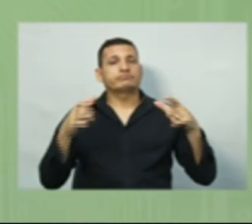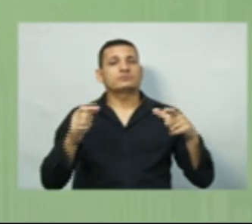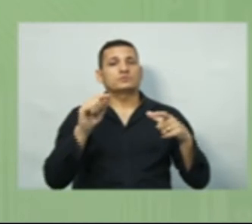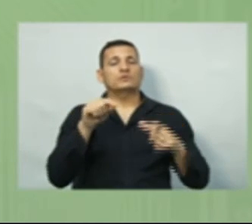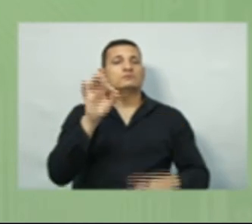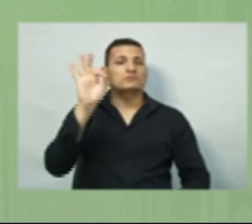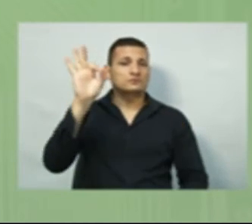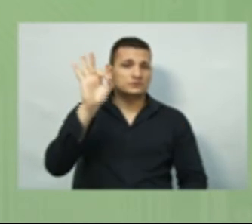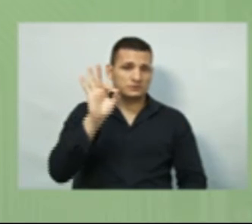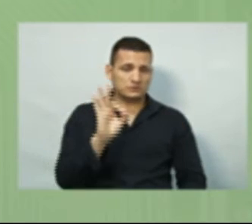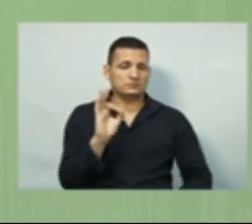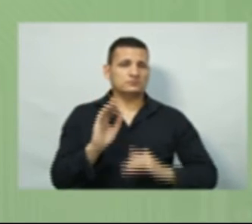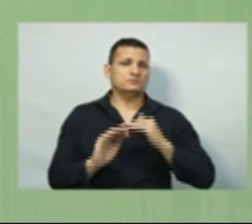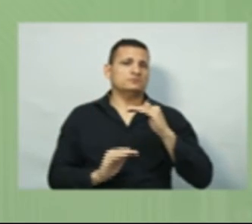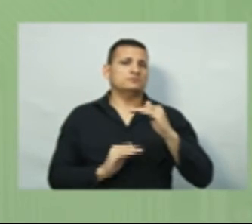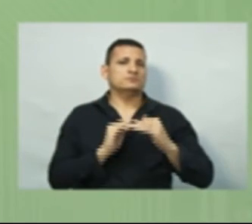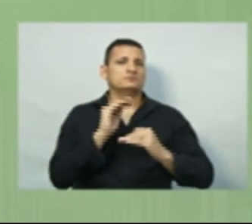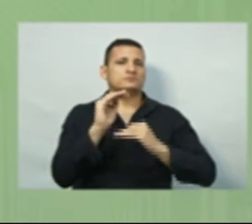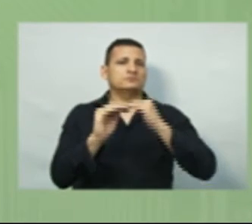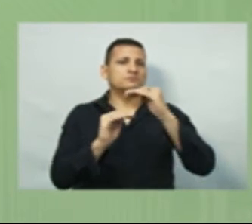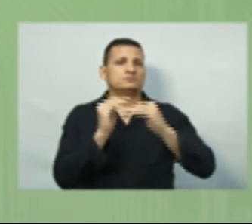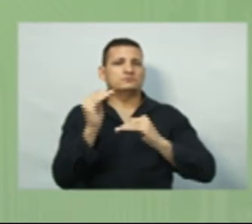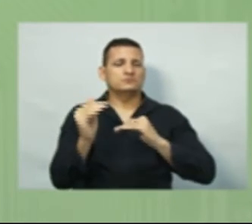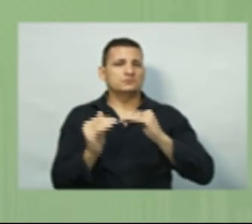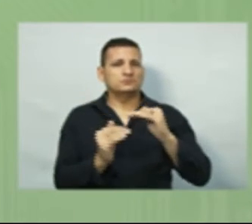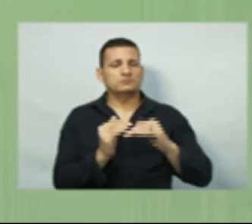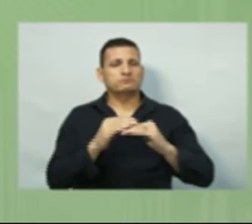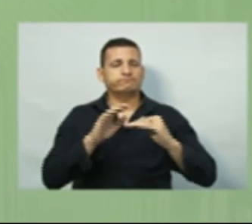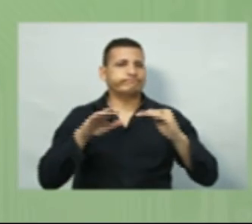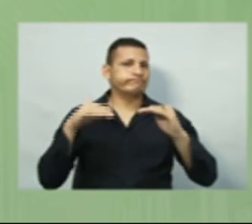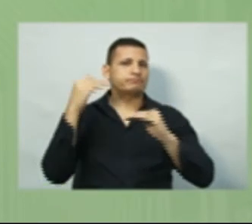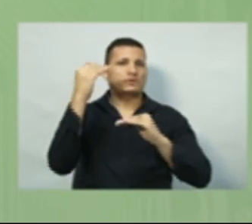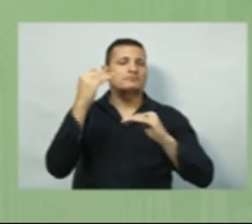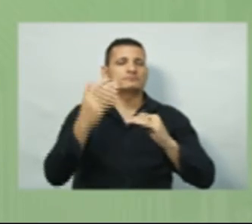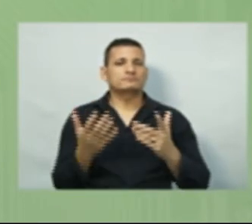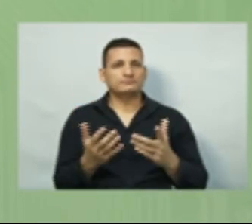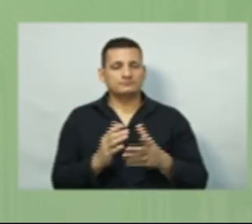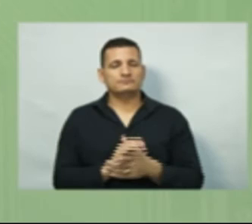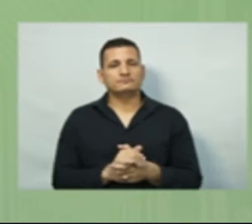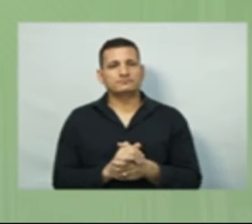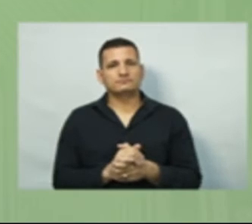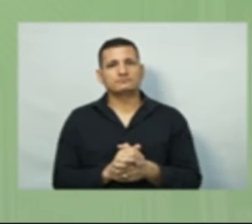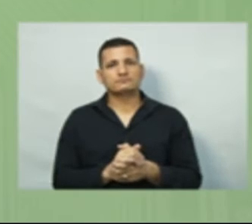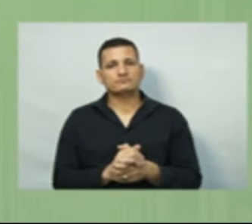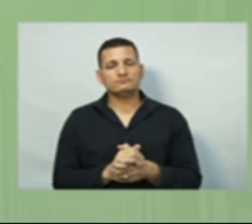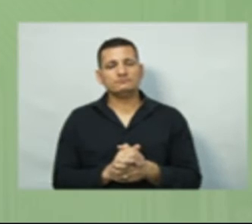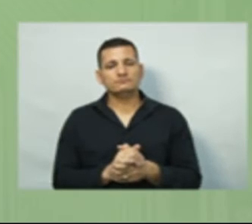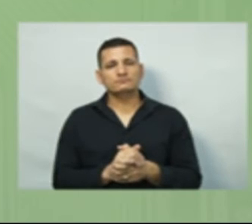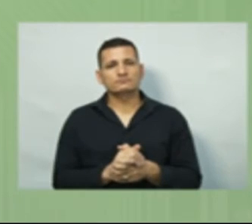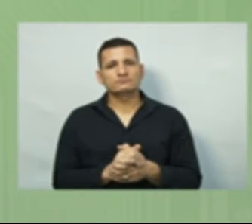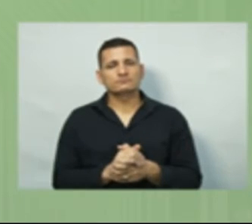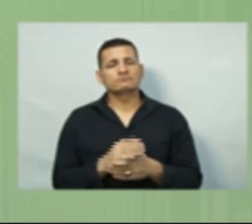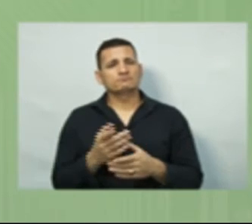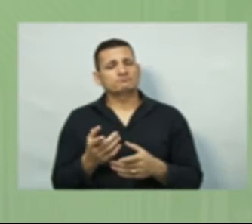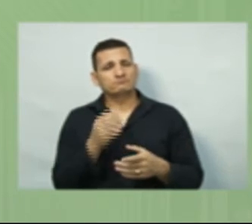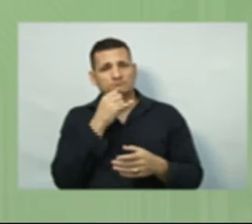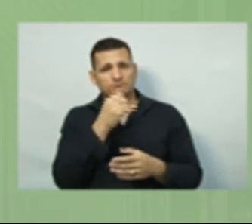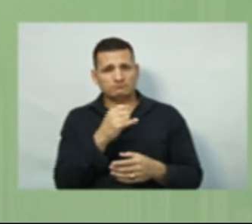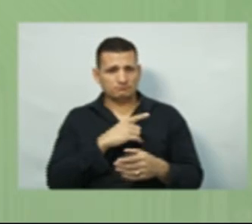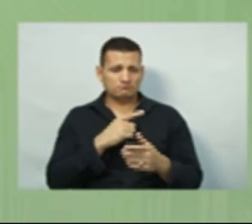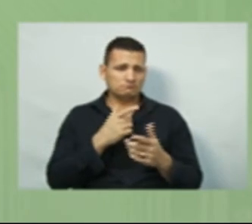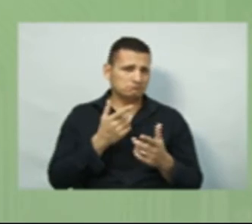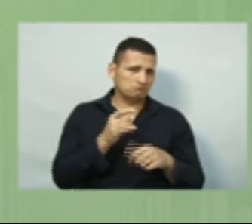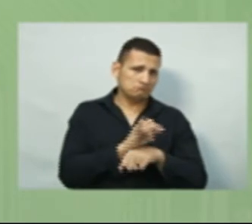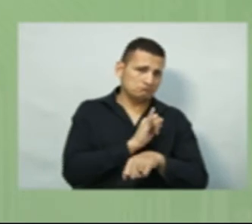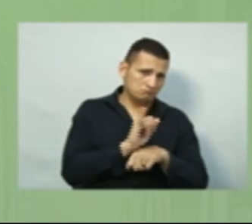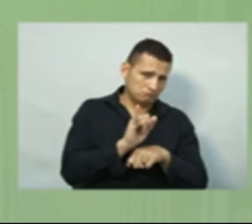de desenvolvimento sejam mais altas. Isso aqui a gente vê uma conclusão, a gente vai ter uma estratégia nacional e